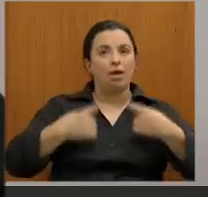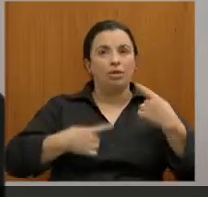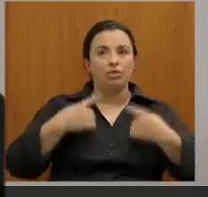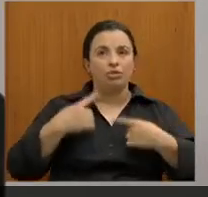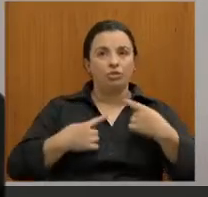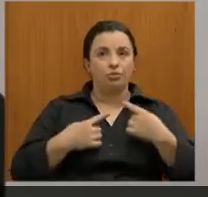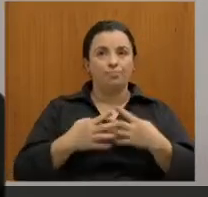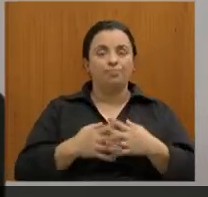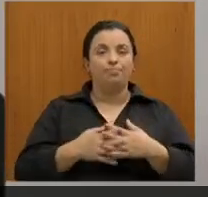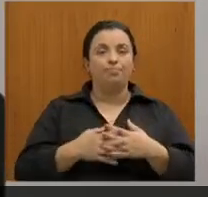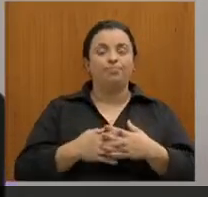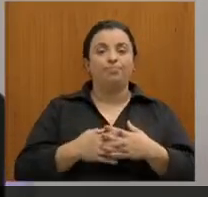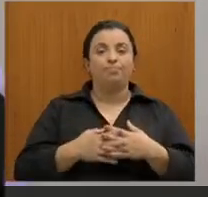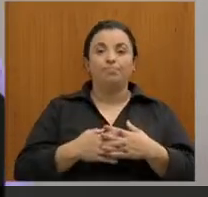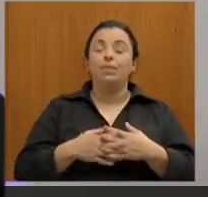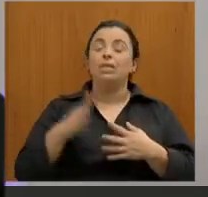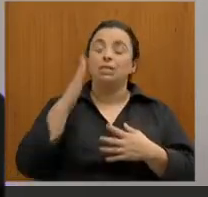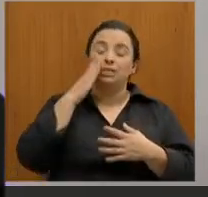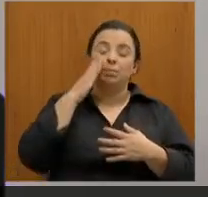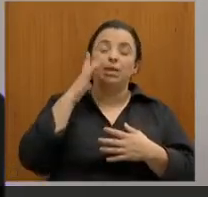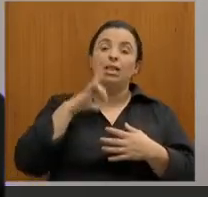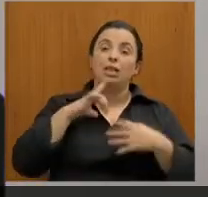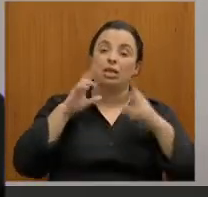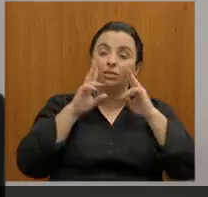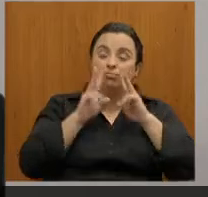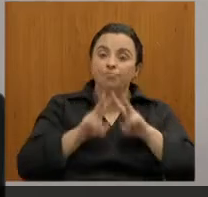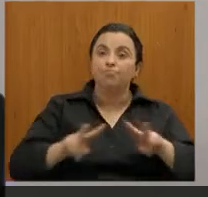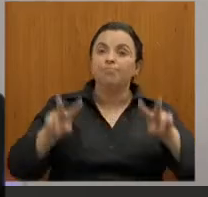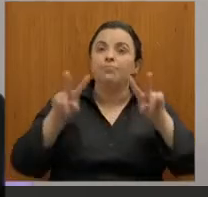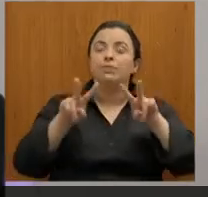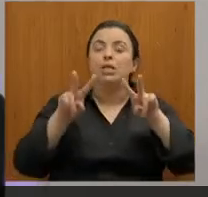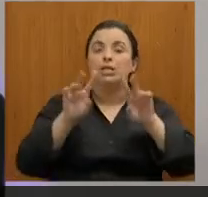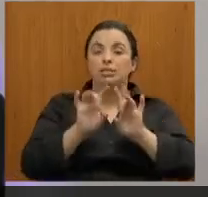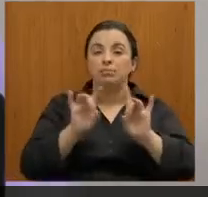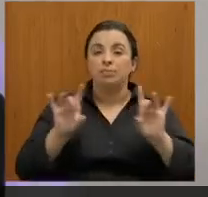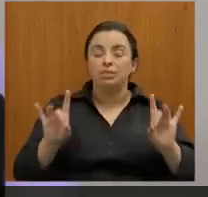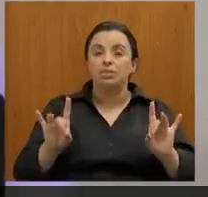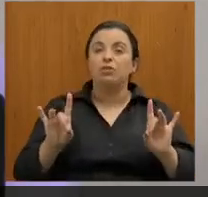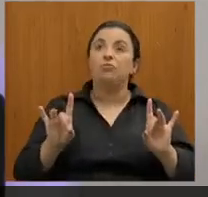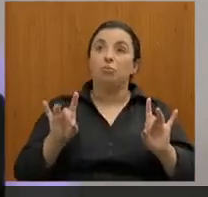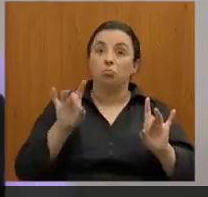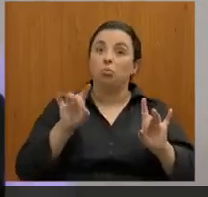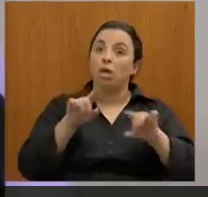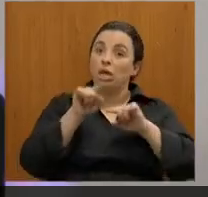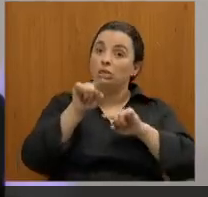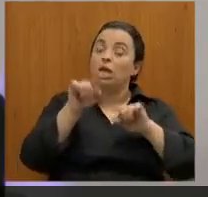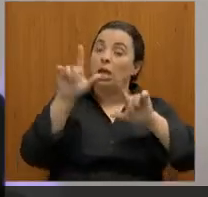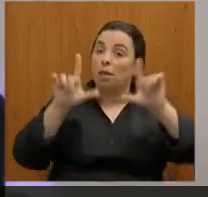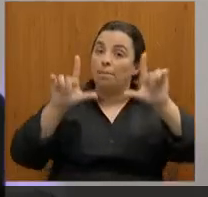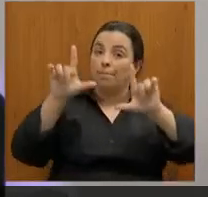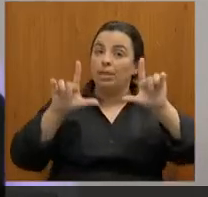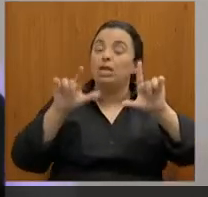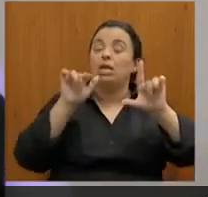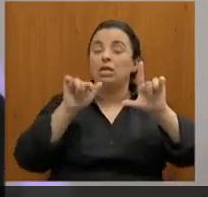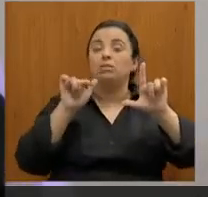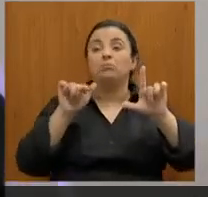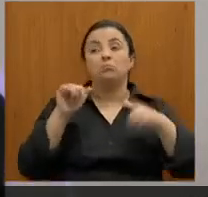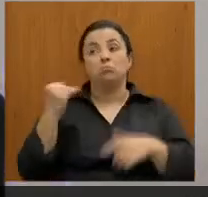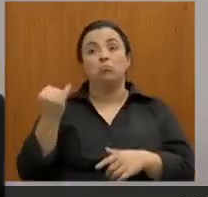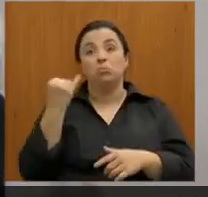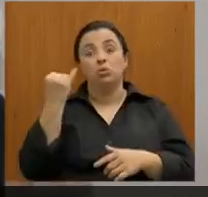saber que a gente tem né também esse olhar a específico sobre a questão da Imprensa eu acho que é Fato muito importante